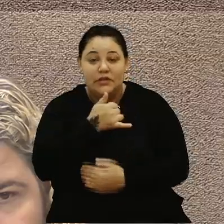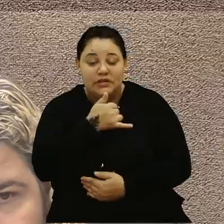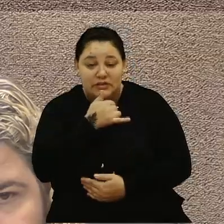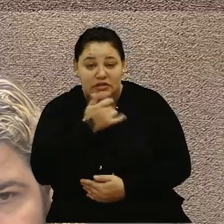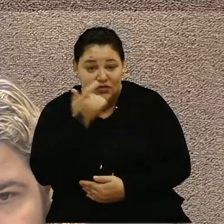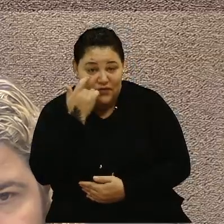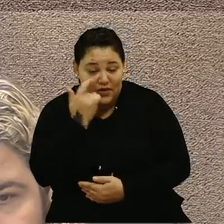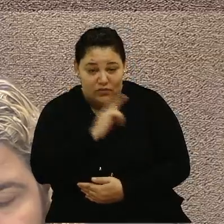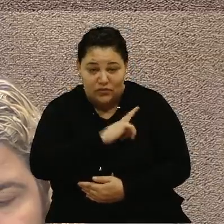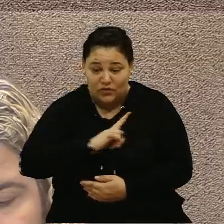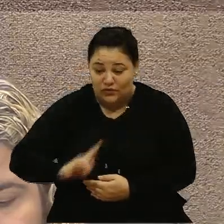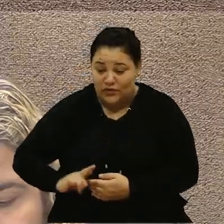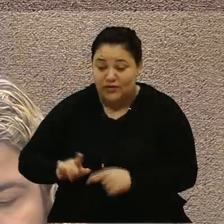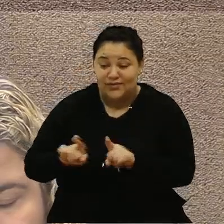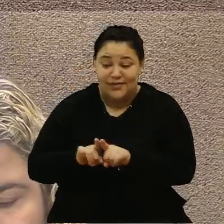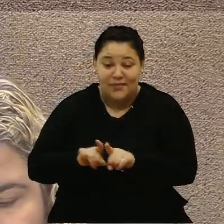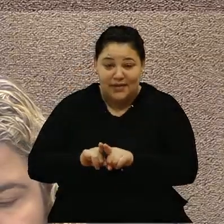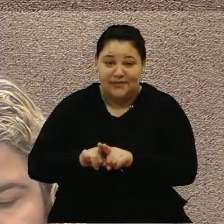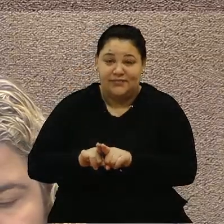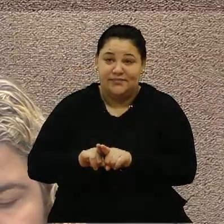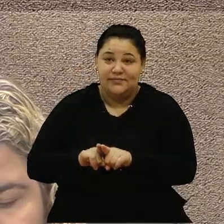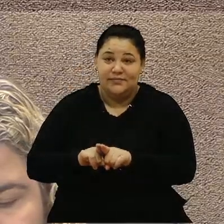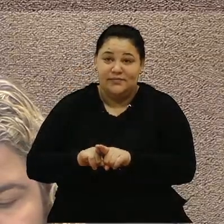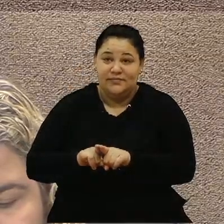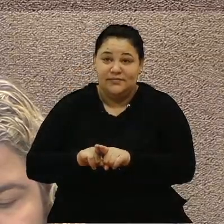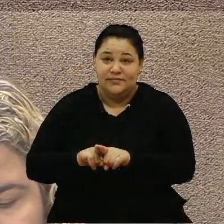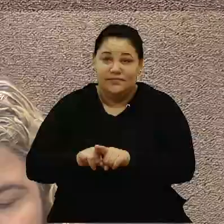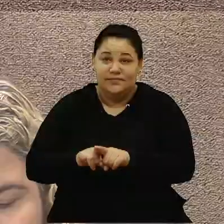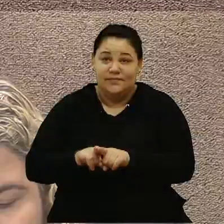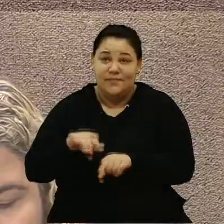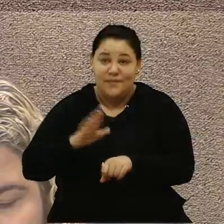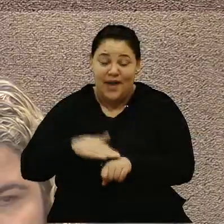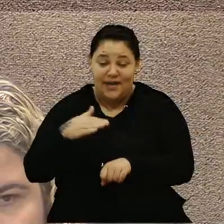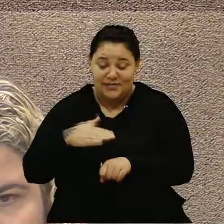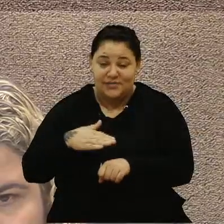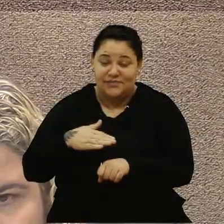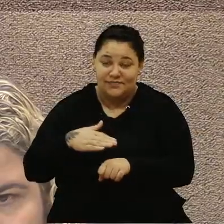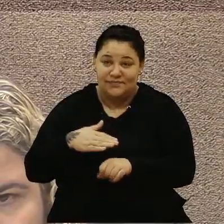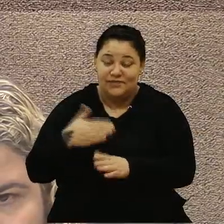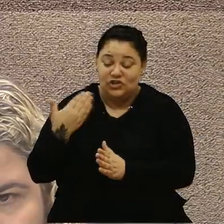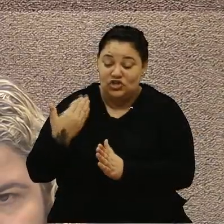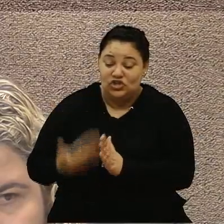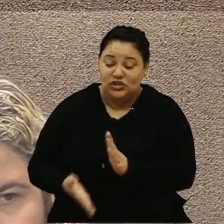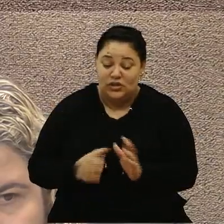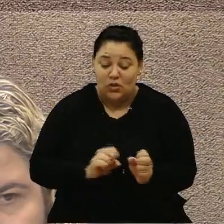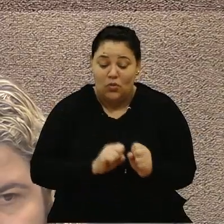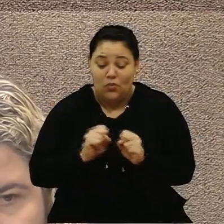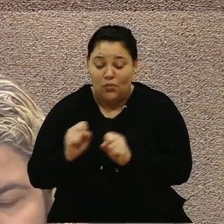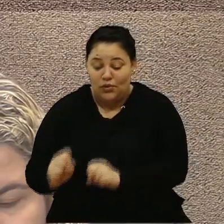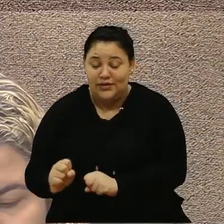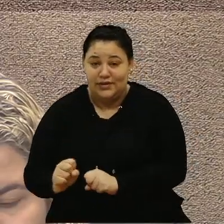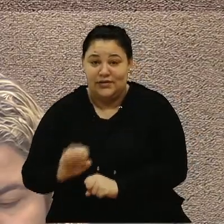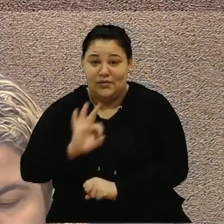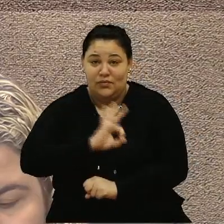um governo que cada vez mais tira o poder da polícia e entrega na mão dos